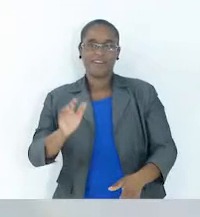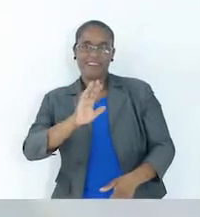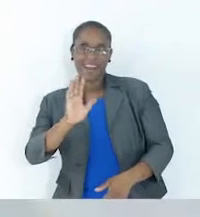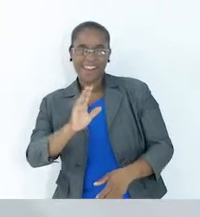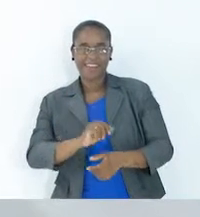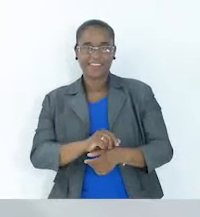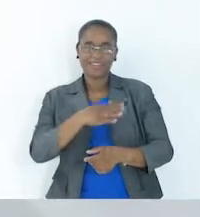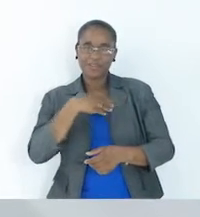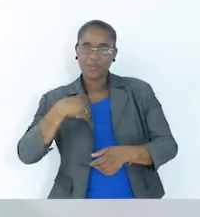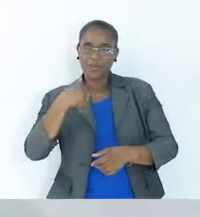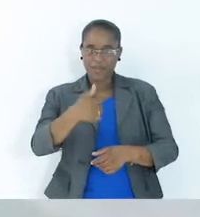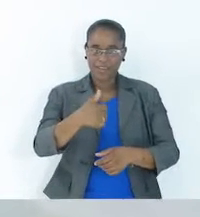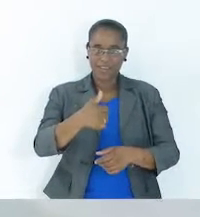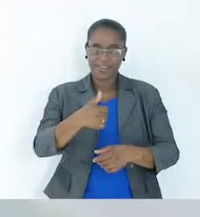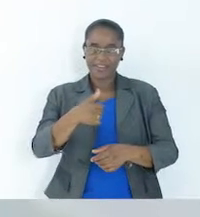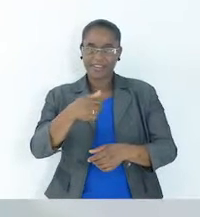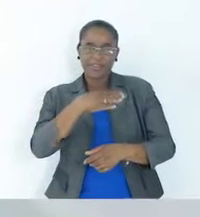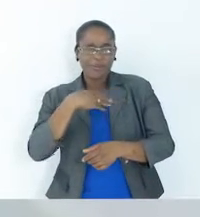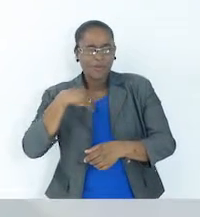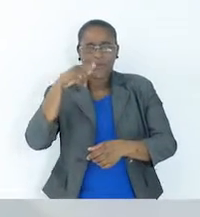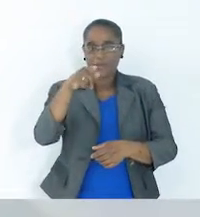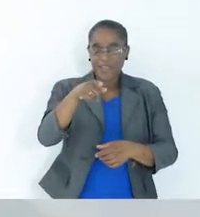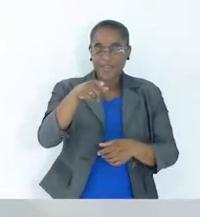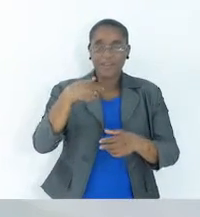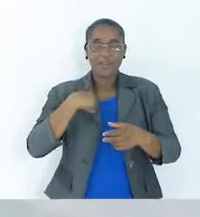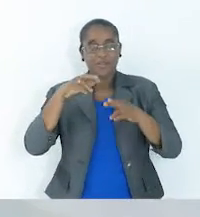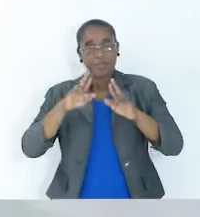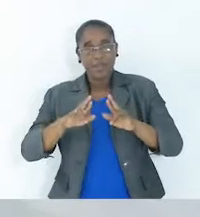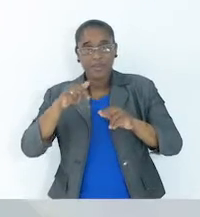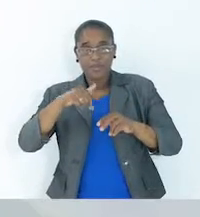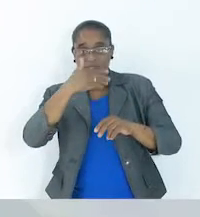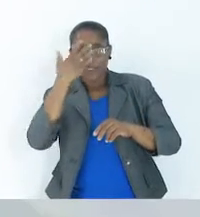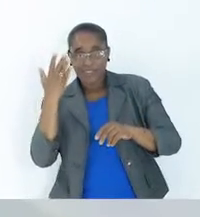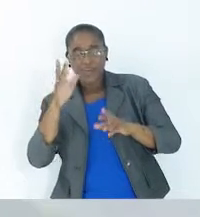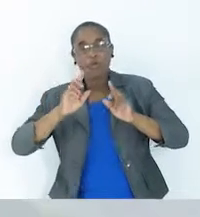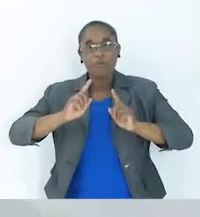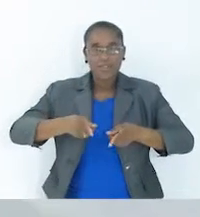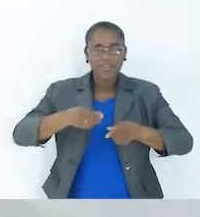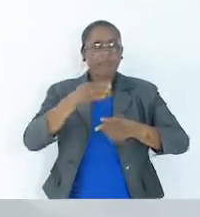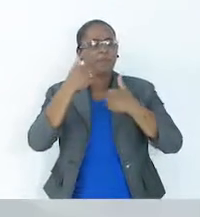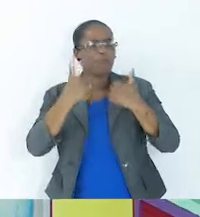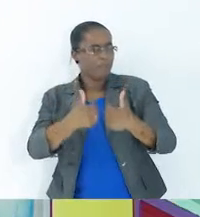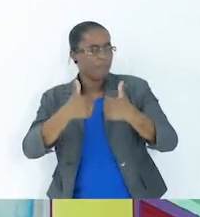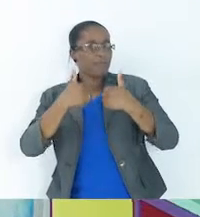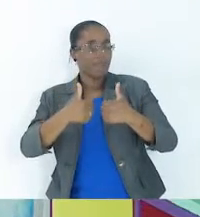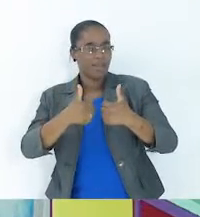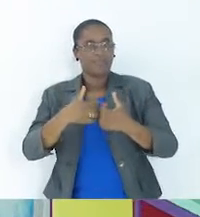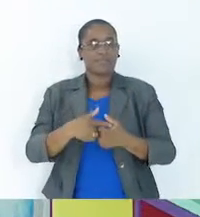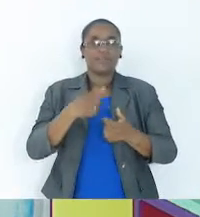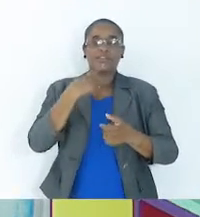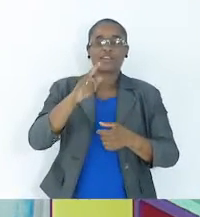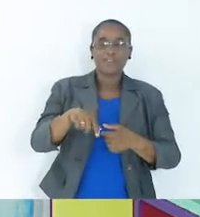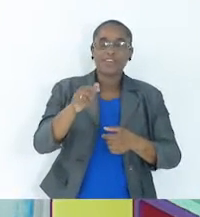Olá, estás bem? Está tudo bem contigo? Espero que o dia de hoje tenha começado muitíssimo bem. Estamos de